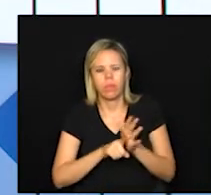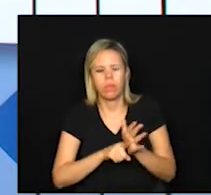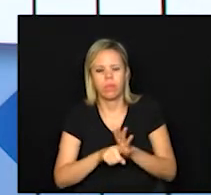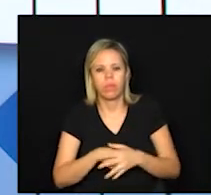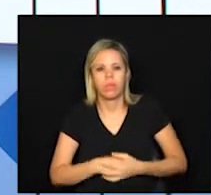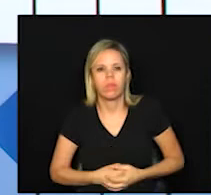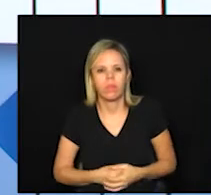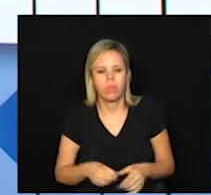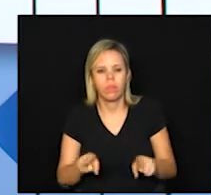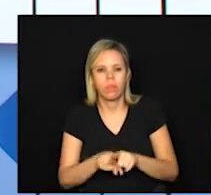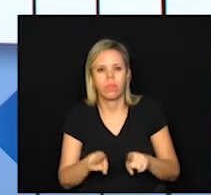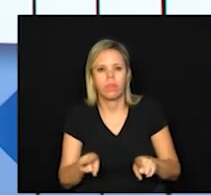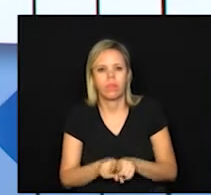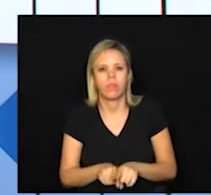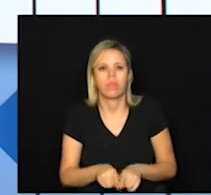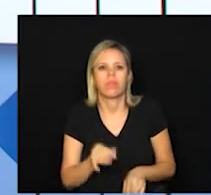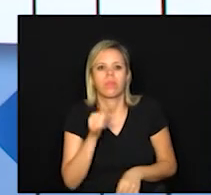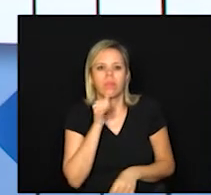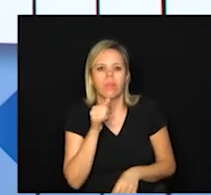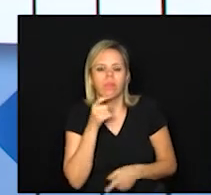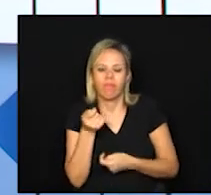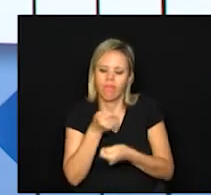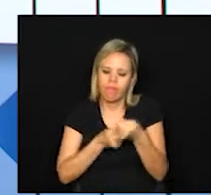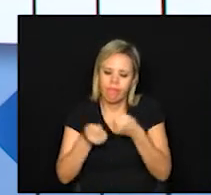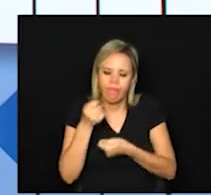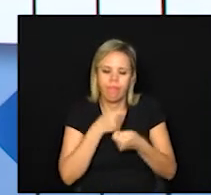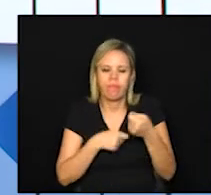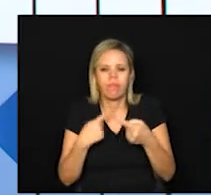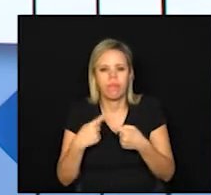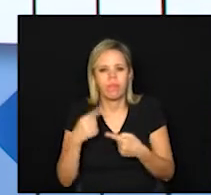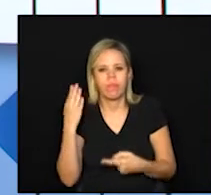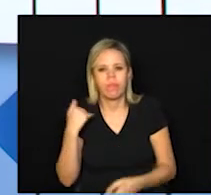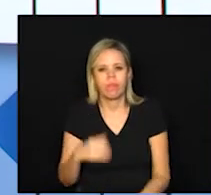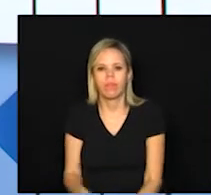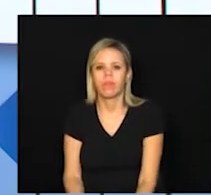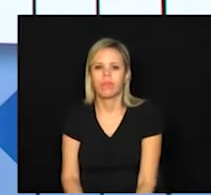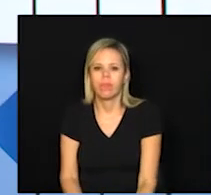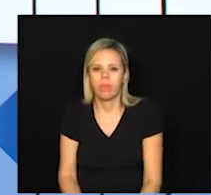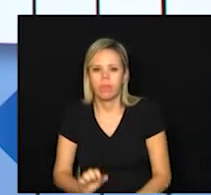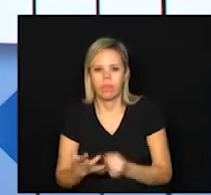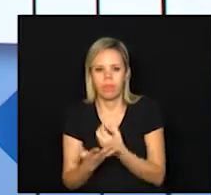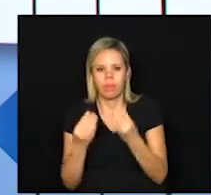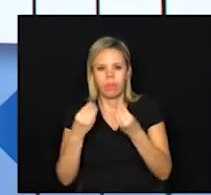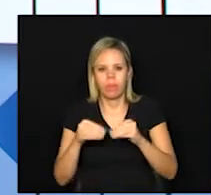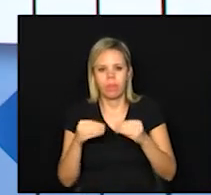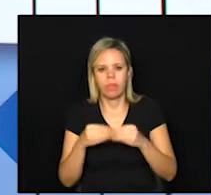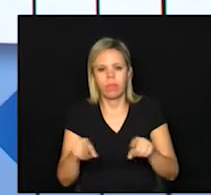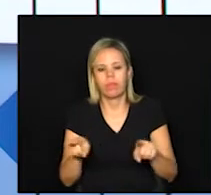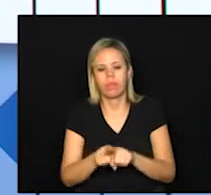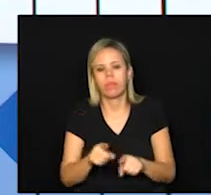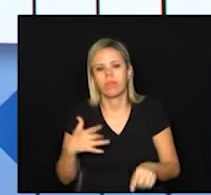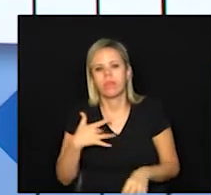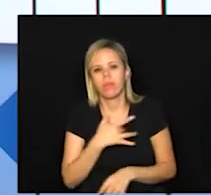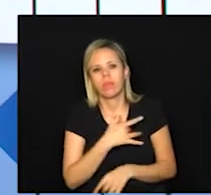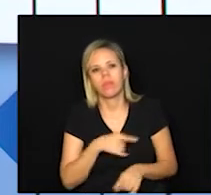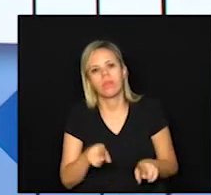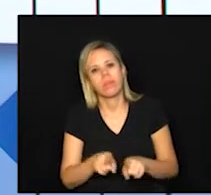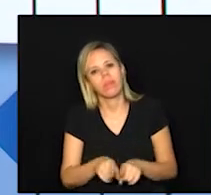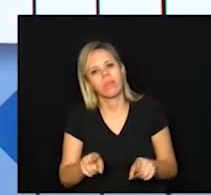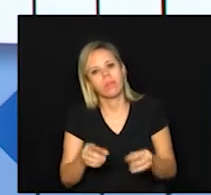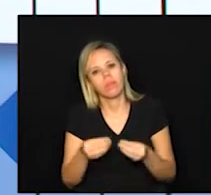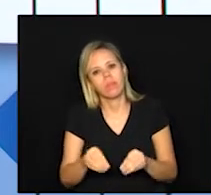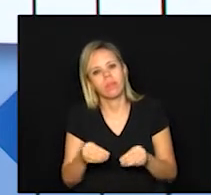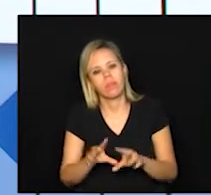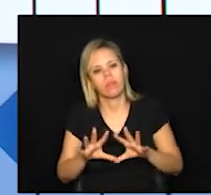pesquisado aí também as questões da economia, porque a gente sabe que a pandemia afeta tanto a saúde, mas